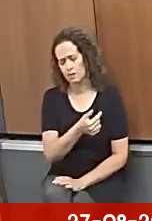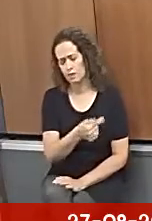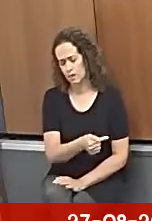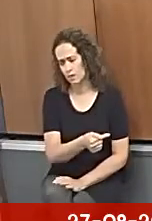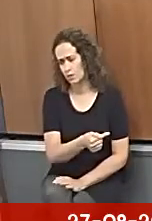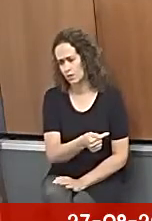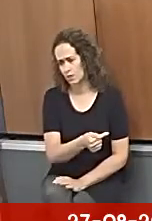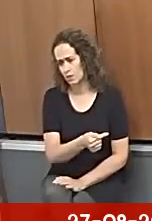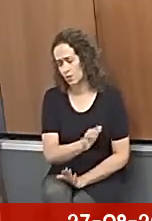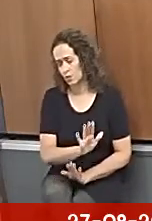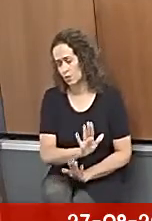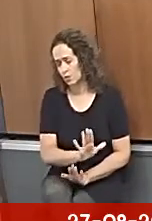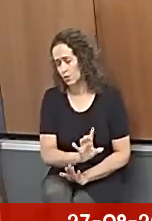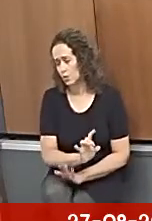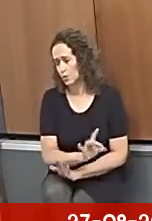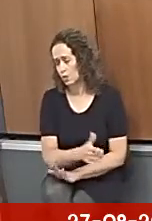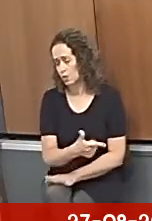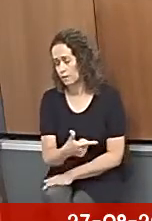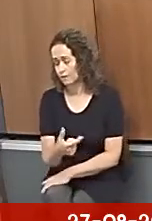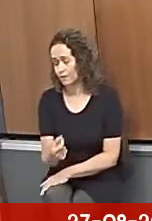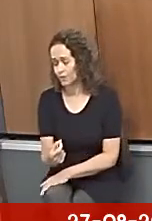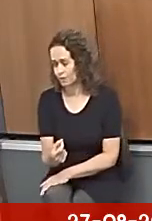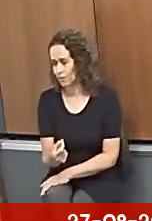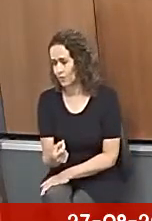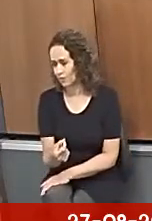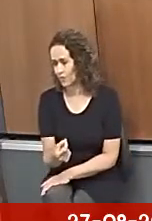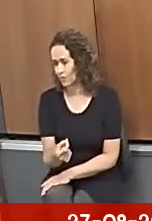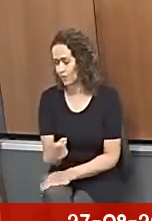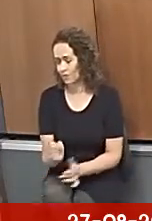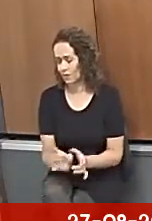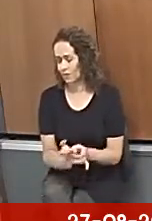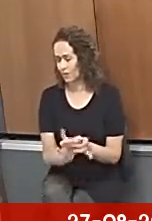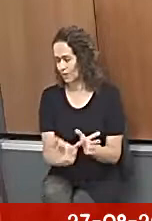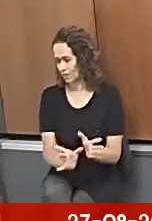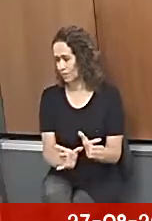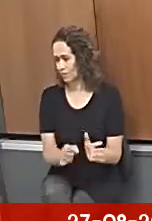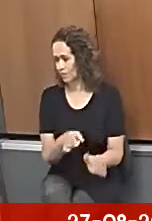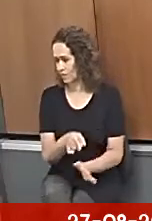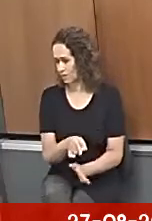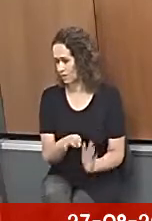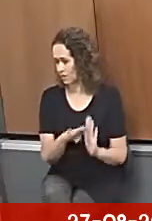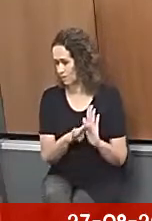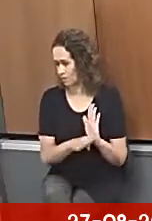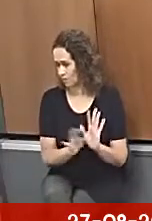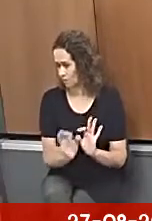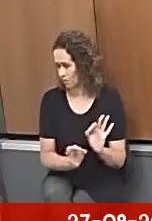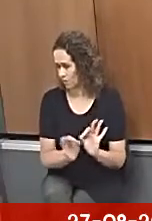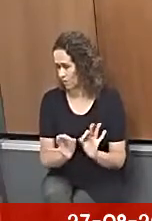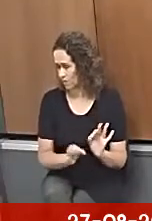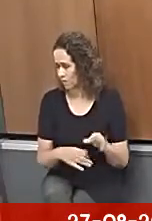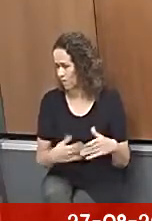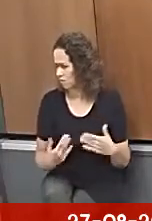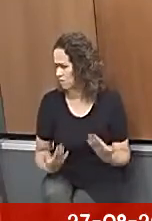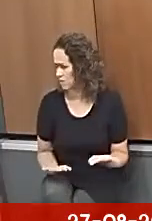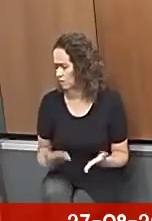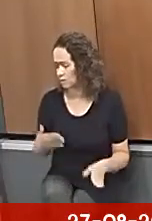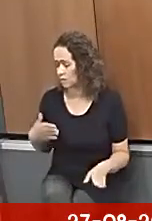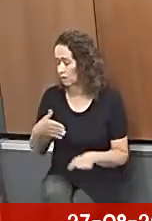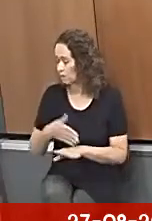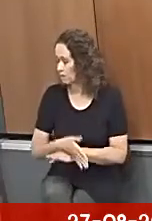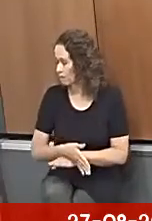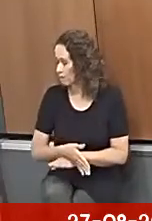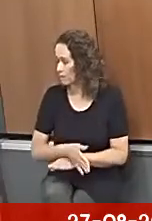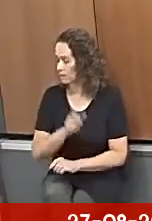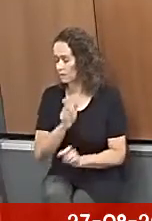estão disponíveis para esse programa de sócio torcedor ou seja o acesso que o portador de deficiência